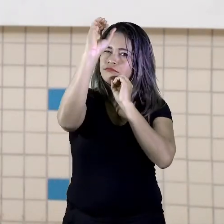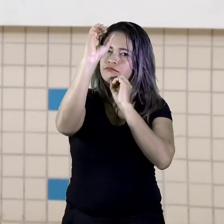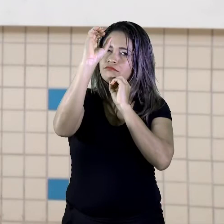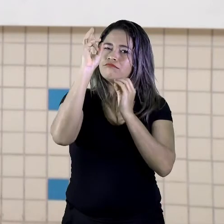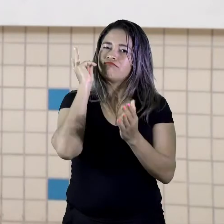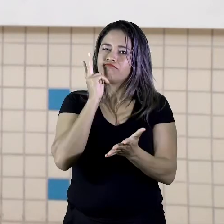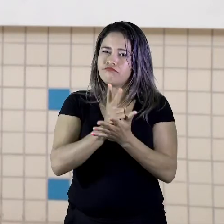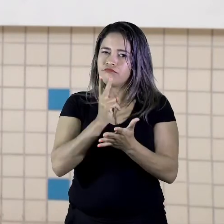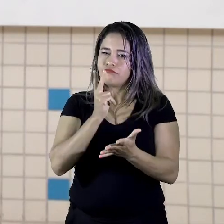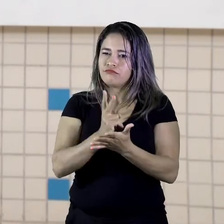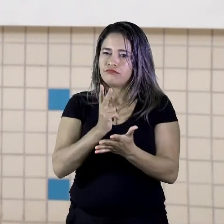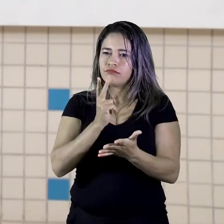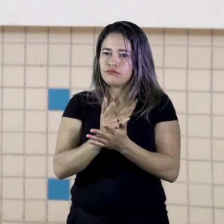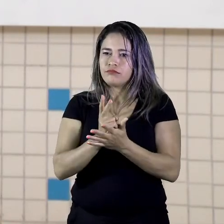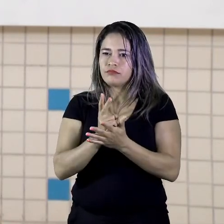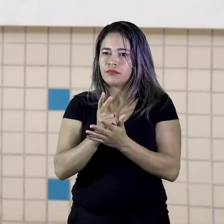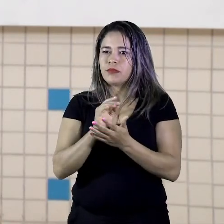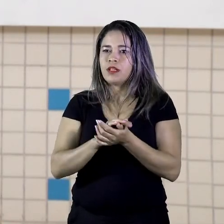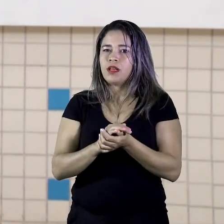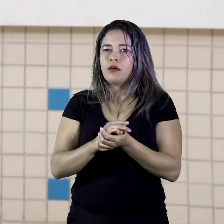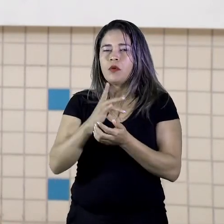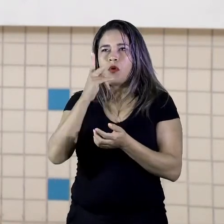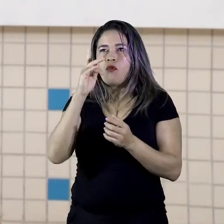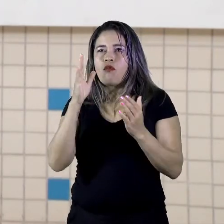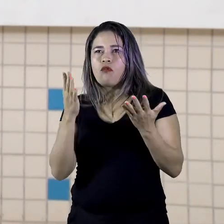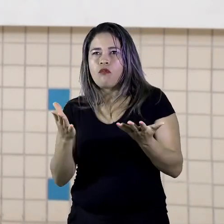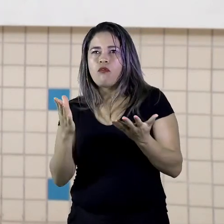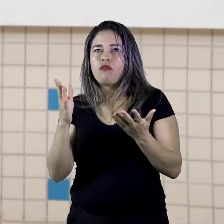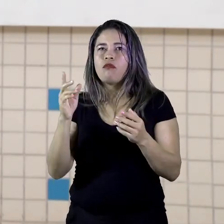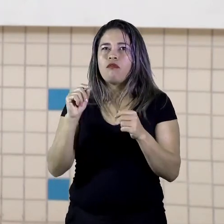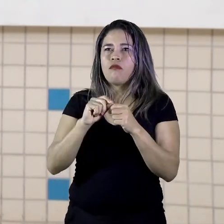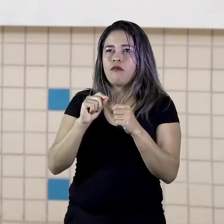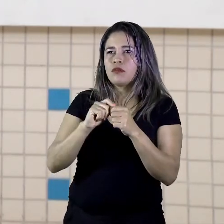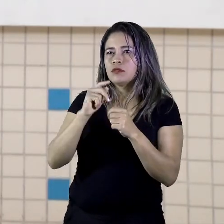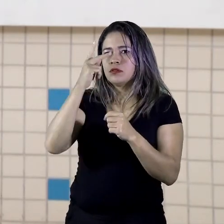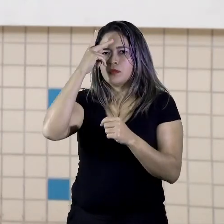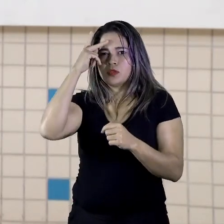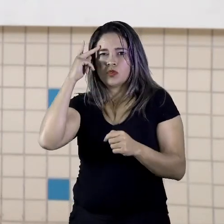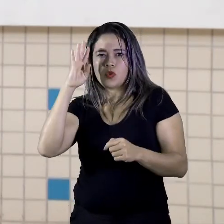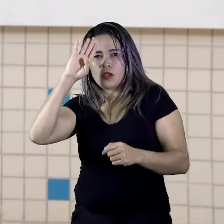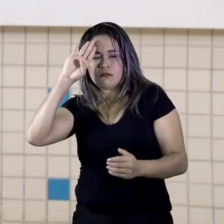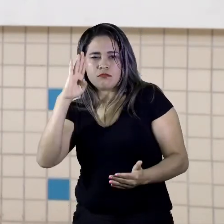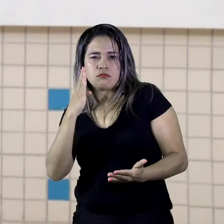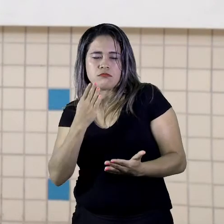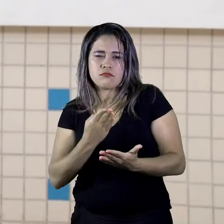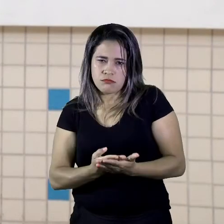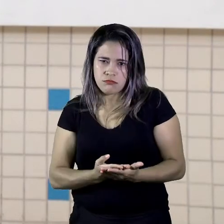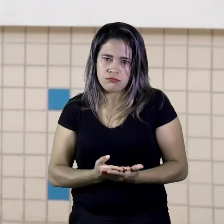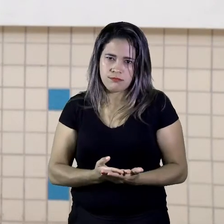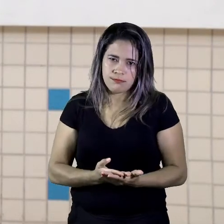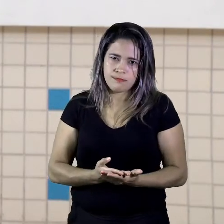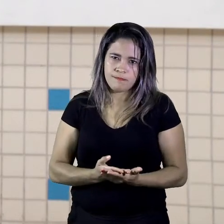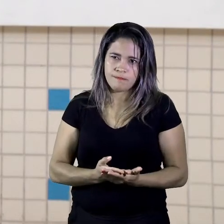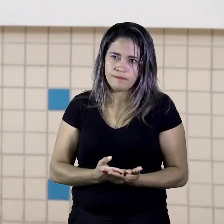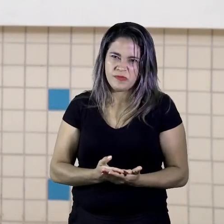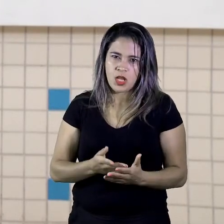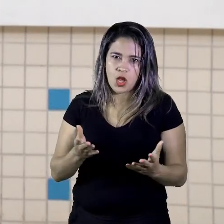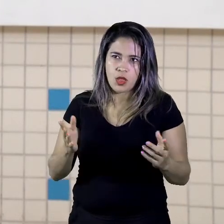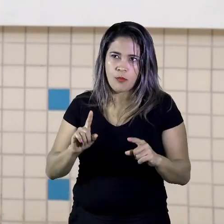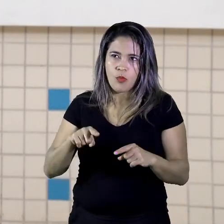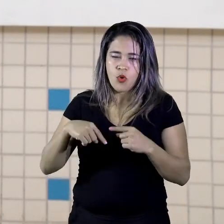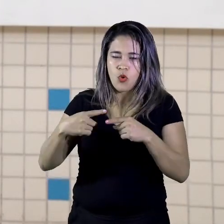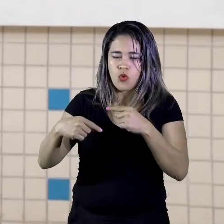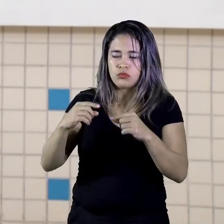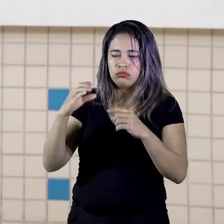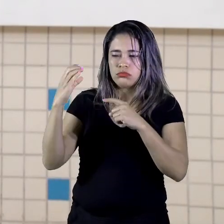foi moldada pelas crenças das pessoas e ela só foi ganhar mais caráter científico